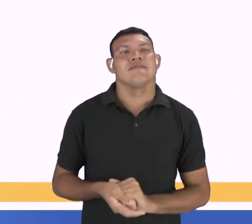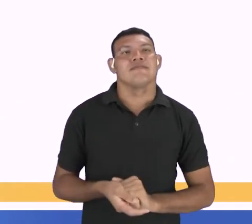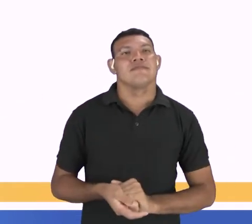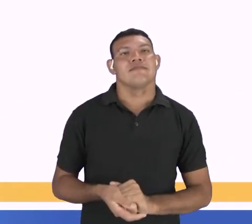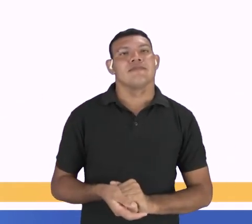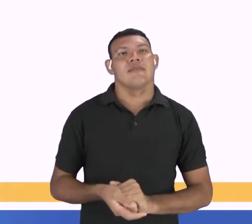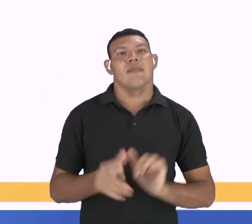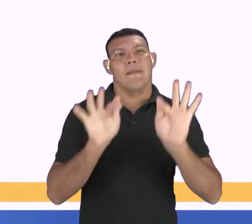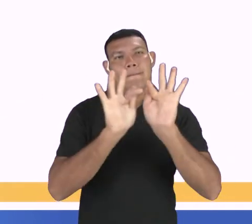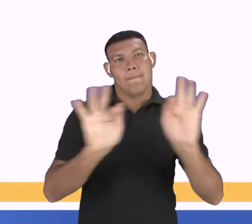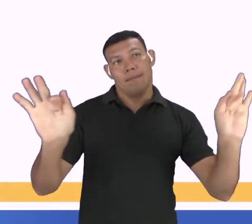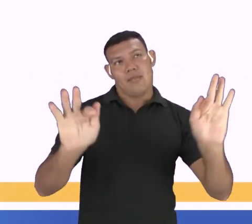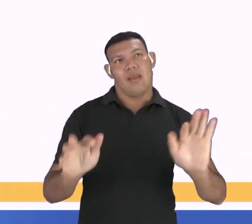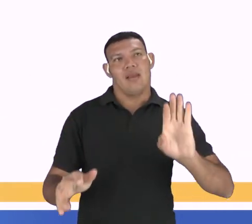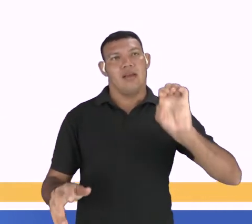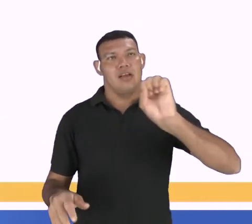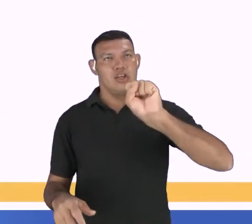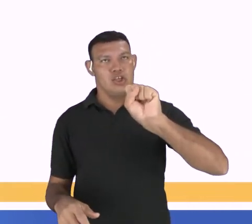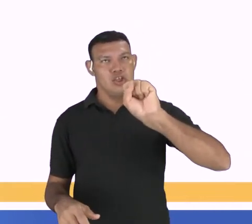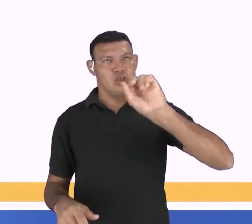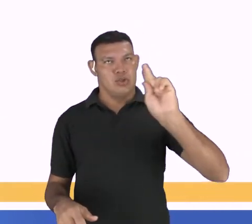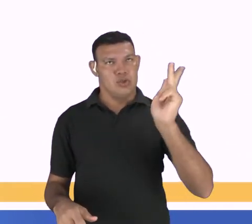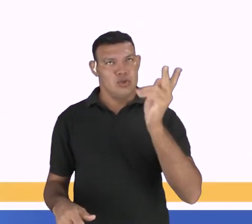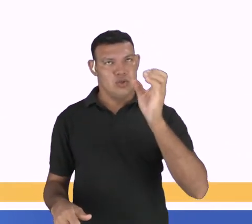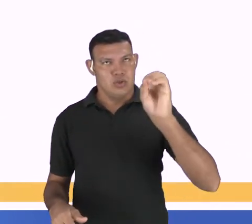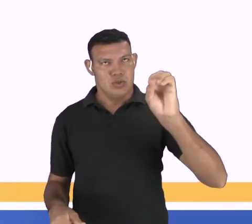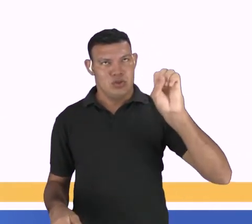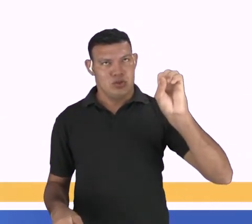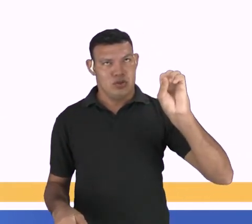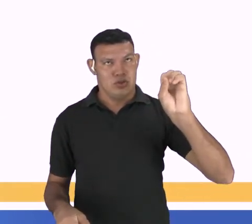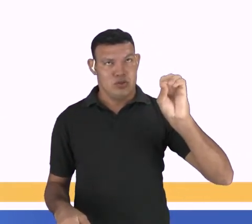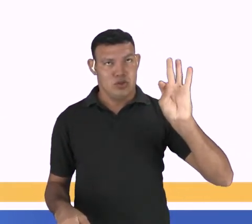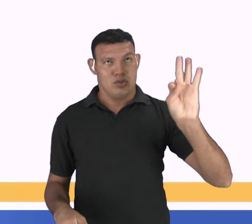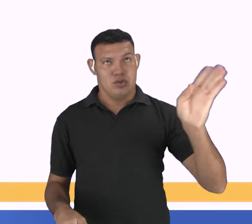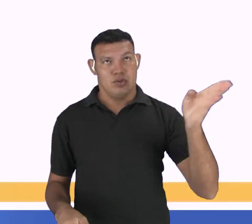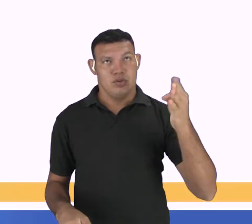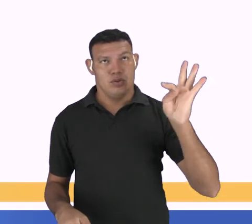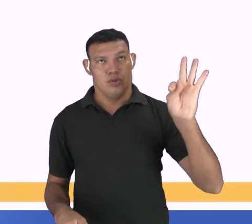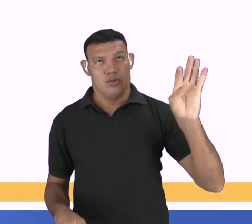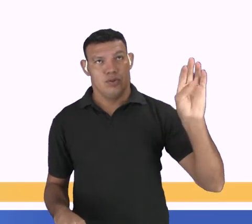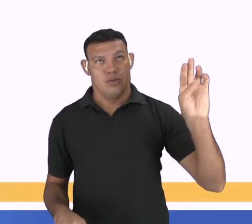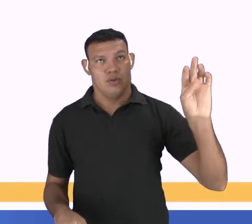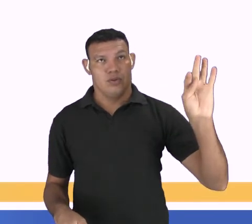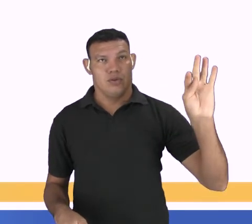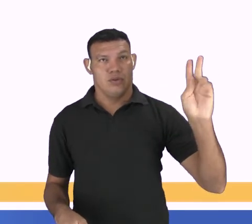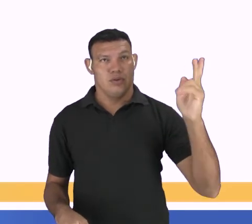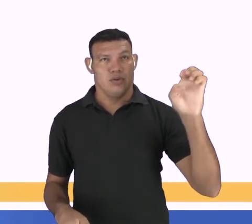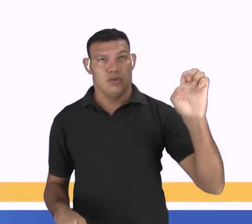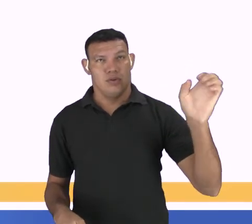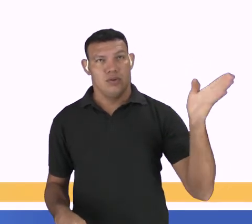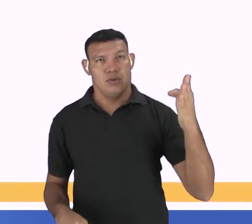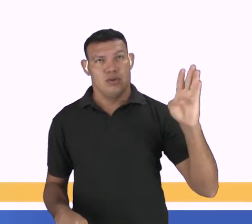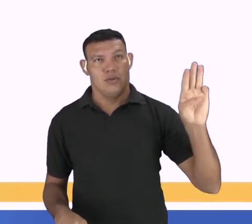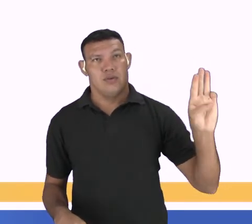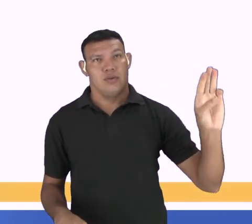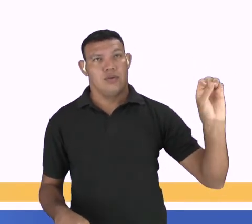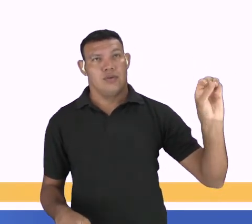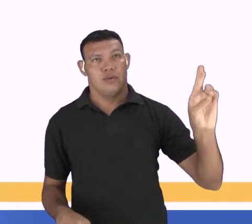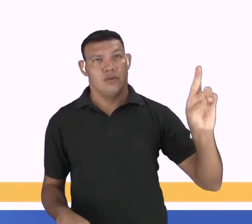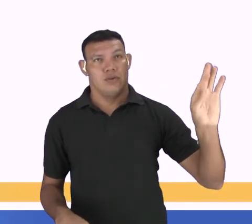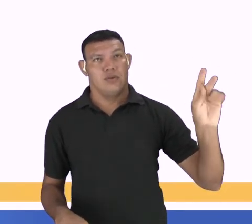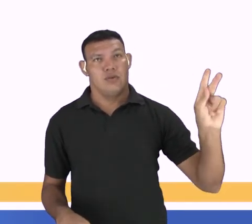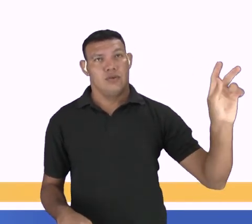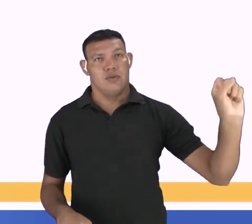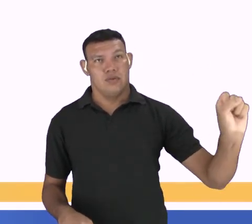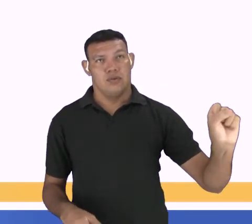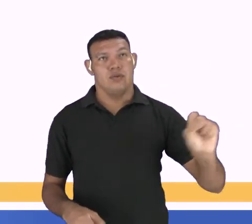Aí tem shut the works, e aí? Ao pé da letra, atire o trabalho. Shut the works, atire o trabalho.